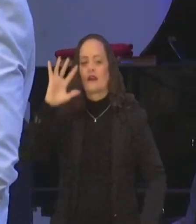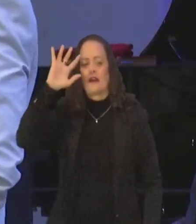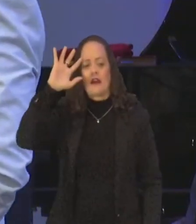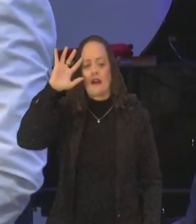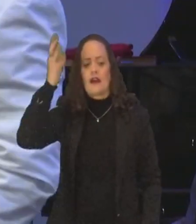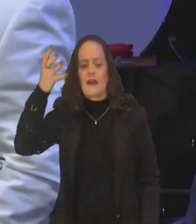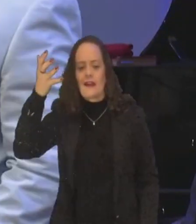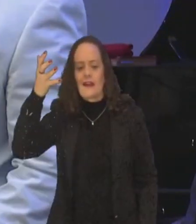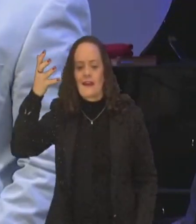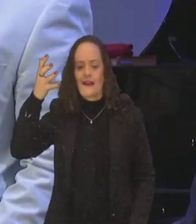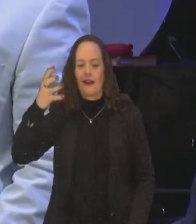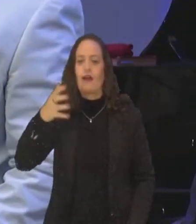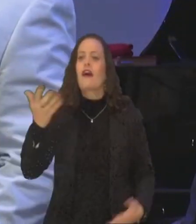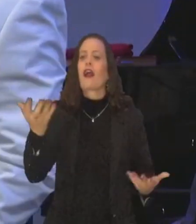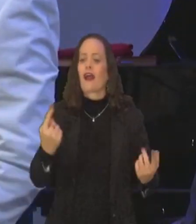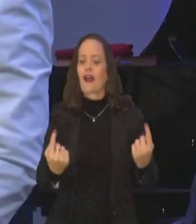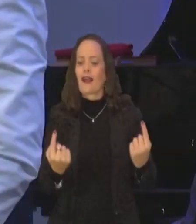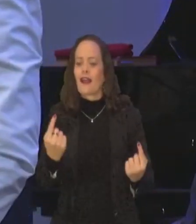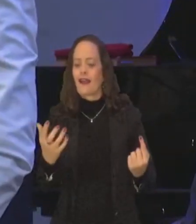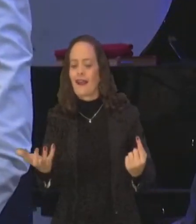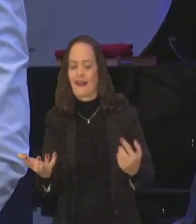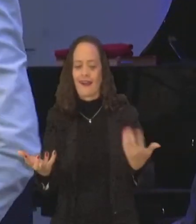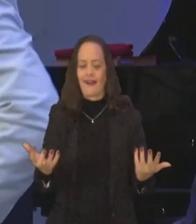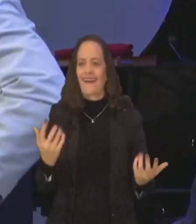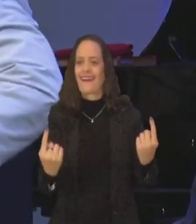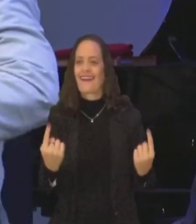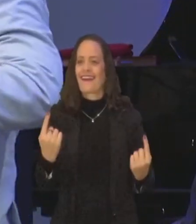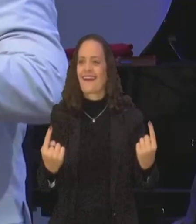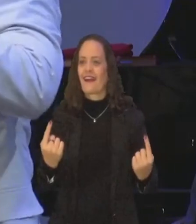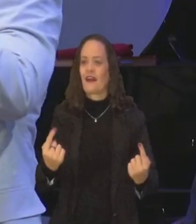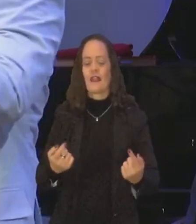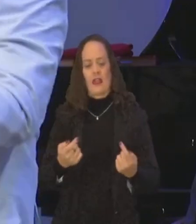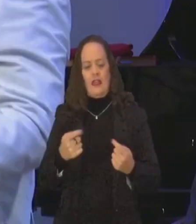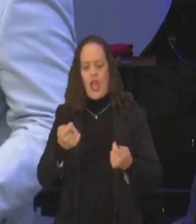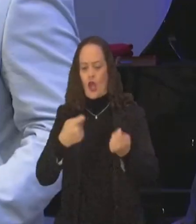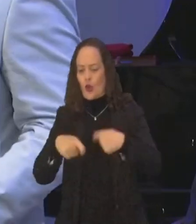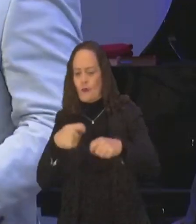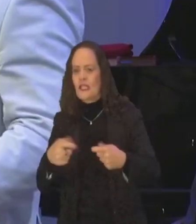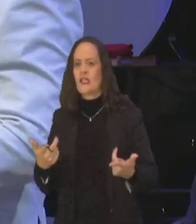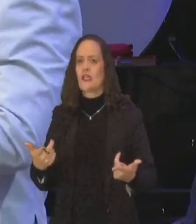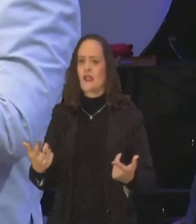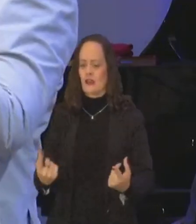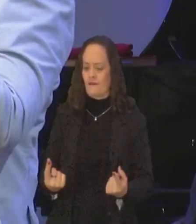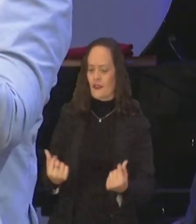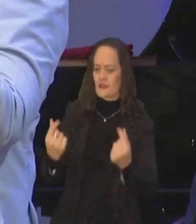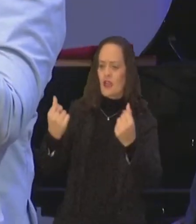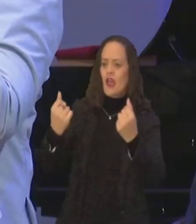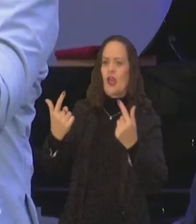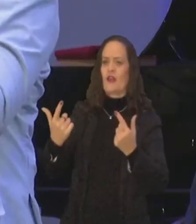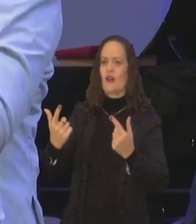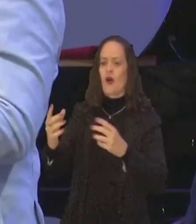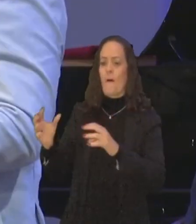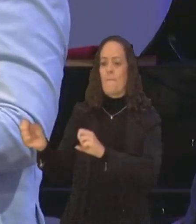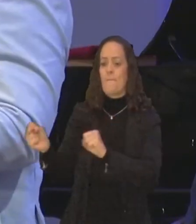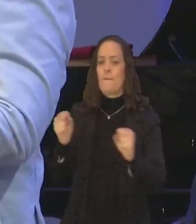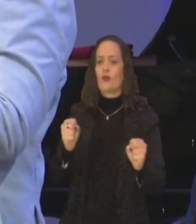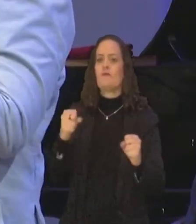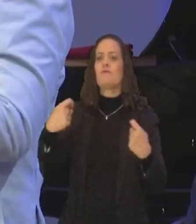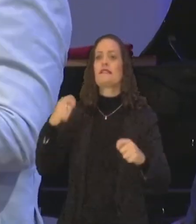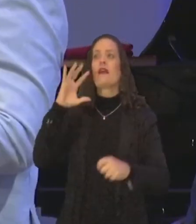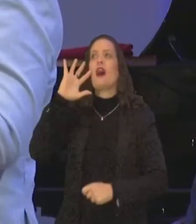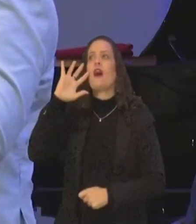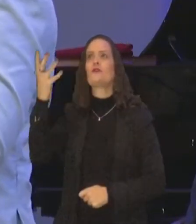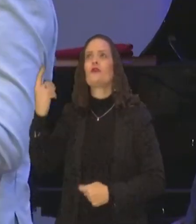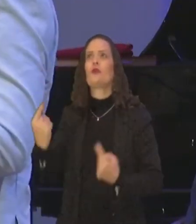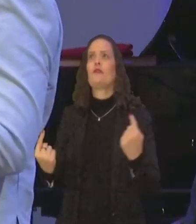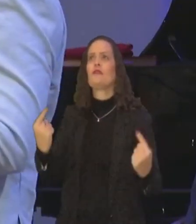para com a vida cultural, a vida econômica. Roma é imperial e tem o poder do mando, tem o